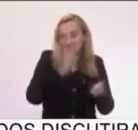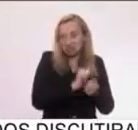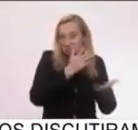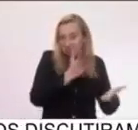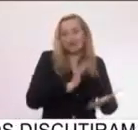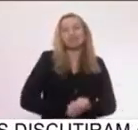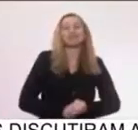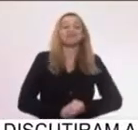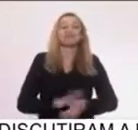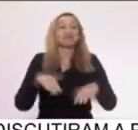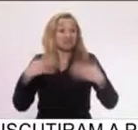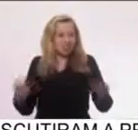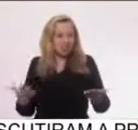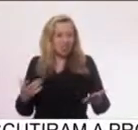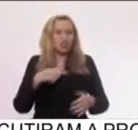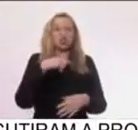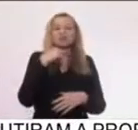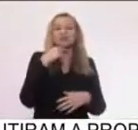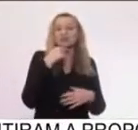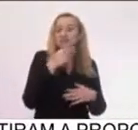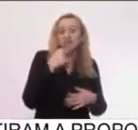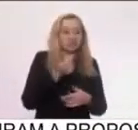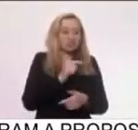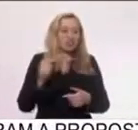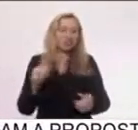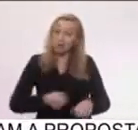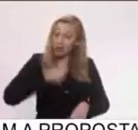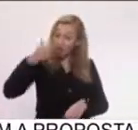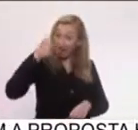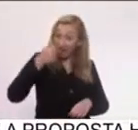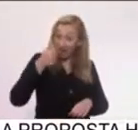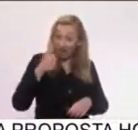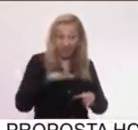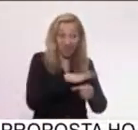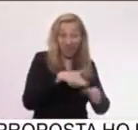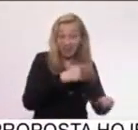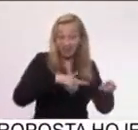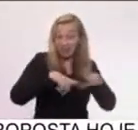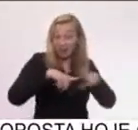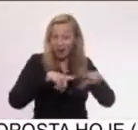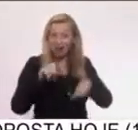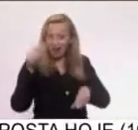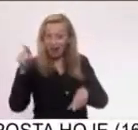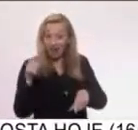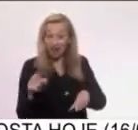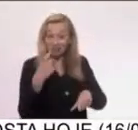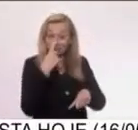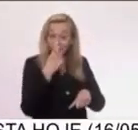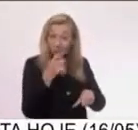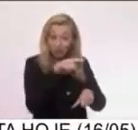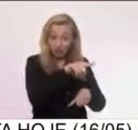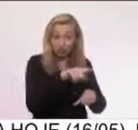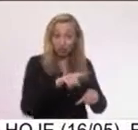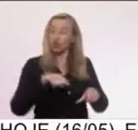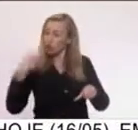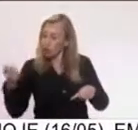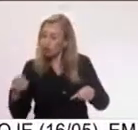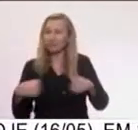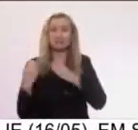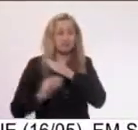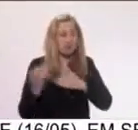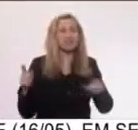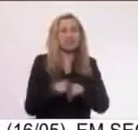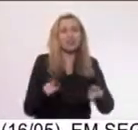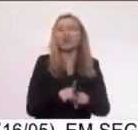Então, sem dúvida nenhuma, necessitamos melhorar as condições de trabalho da Colurb e também das outras empresas e daqueles